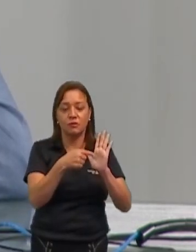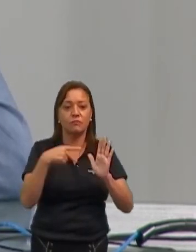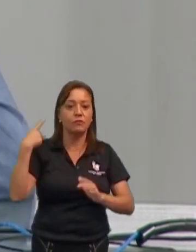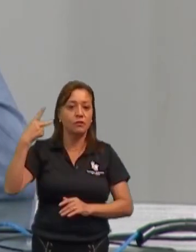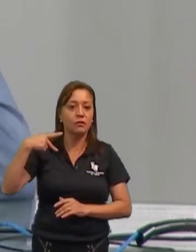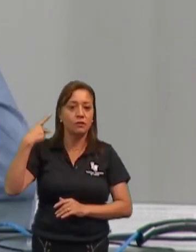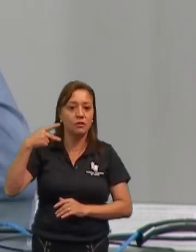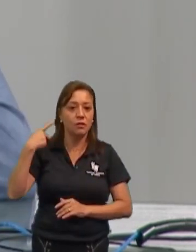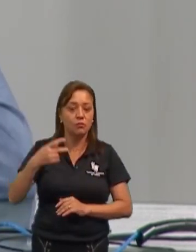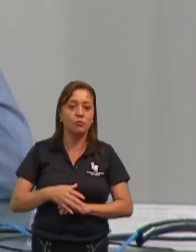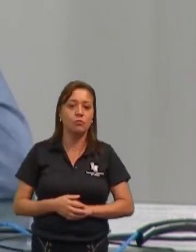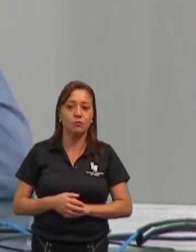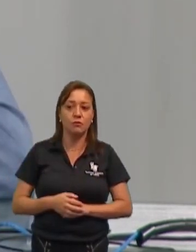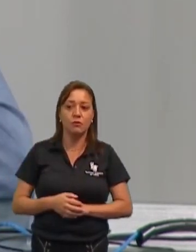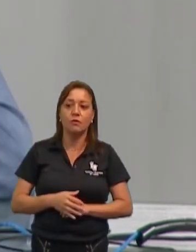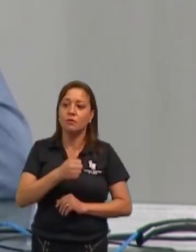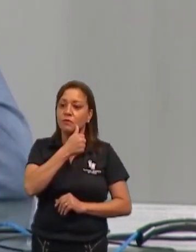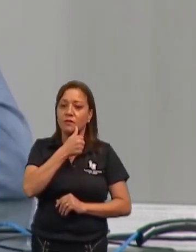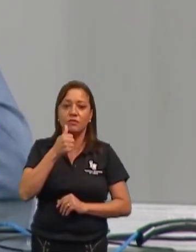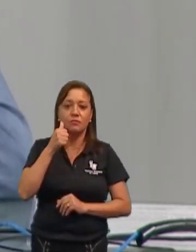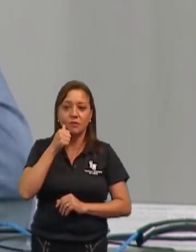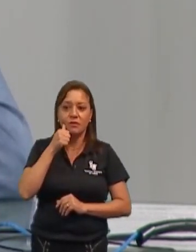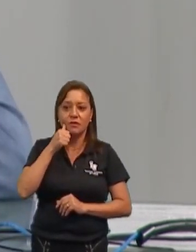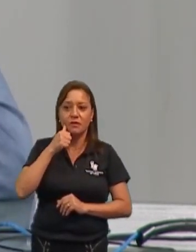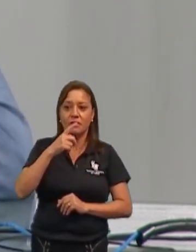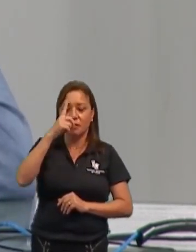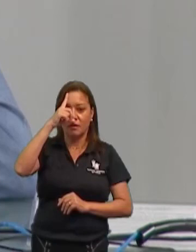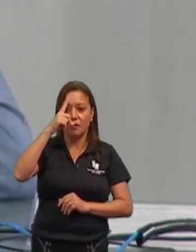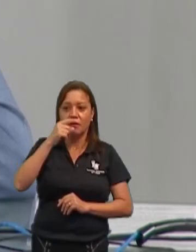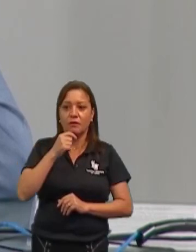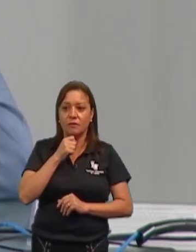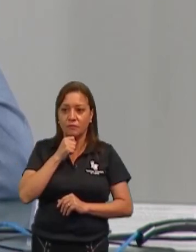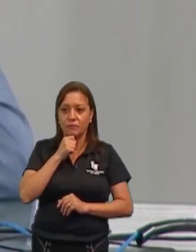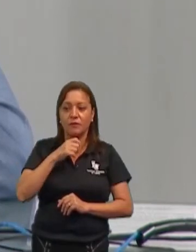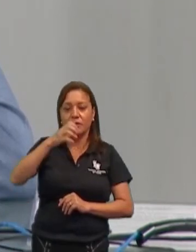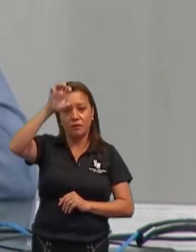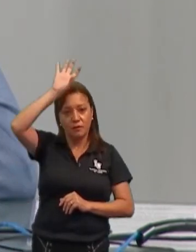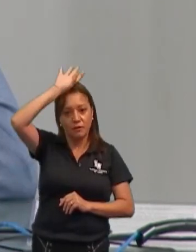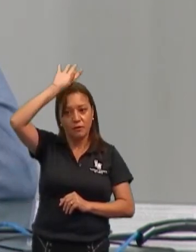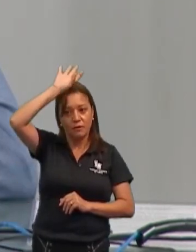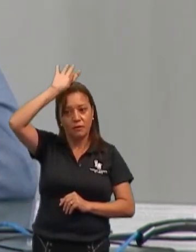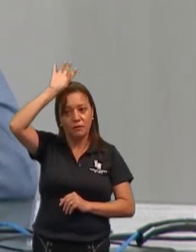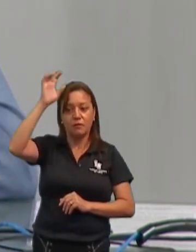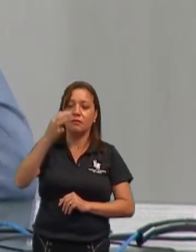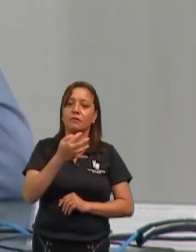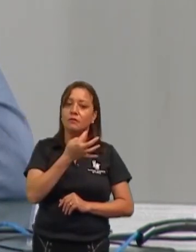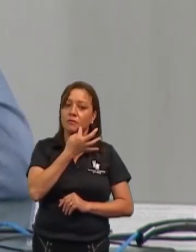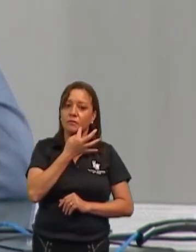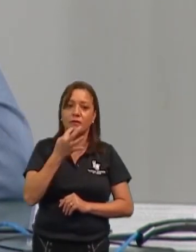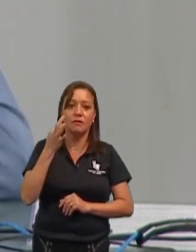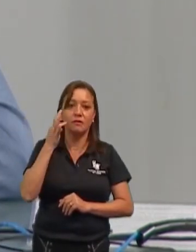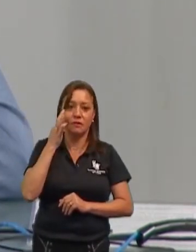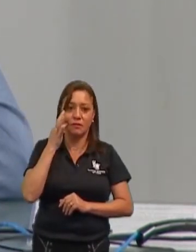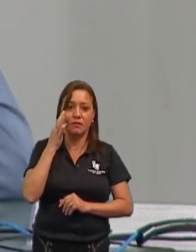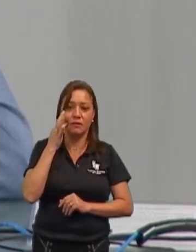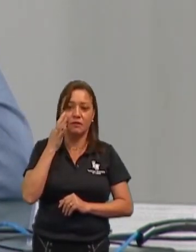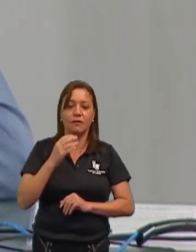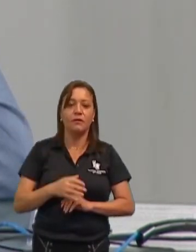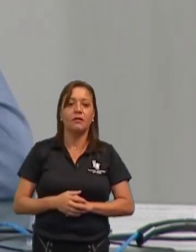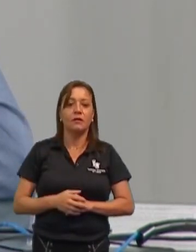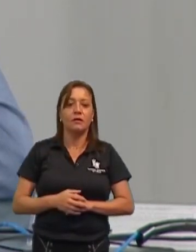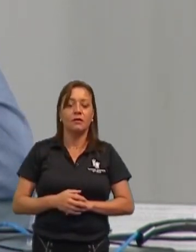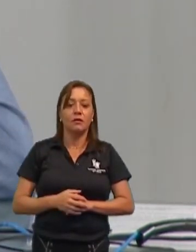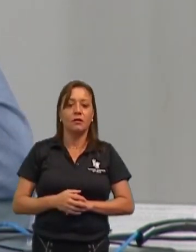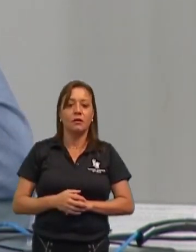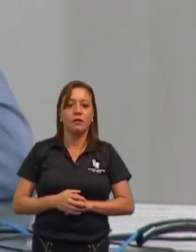vereadores. Sargento Melo Casal, Laís Ferru, Wagner de Oliveira, Thalia Sobral e Maurício Delgado usaram da palavra,